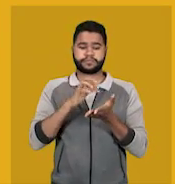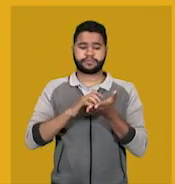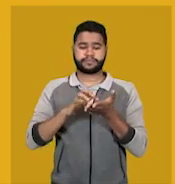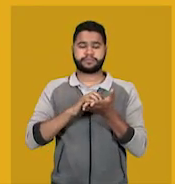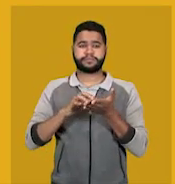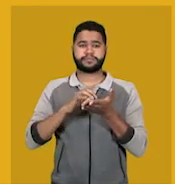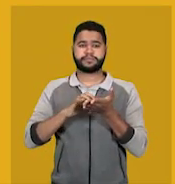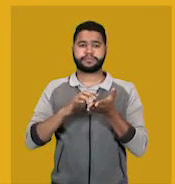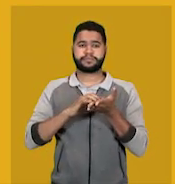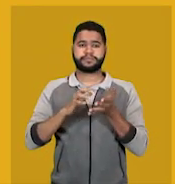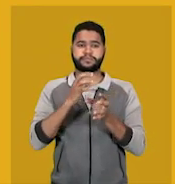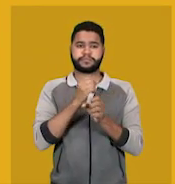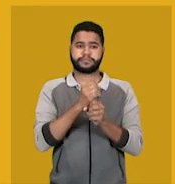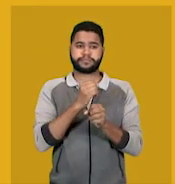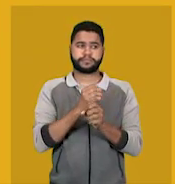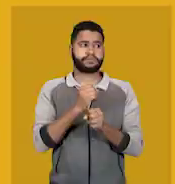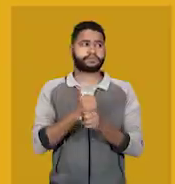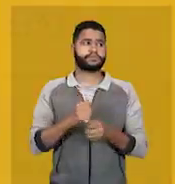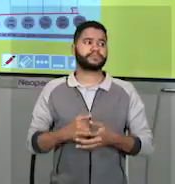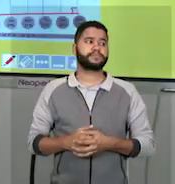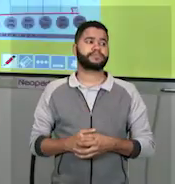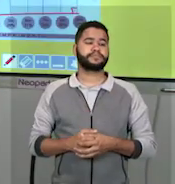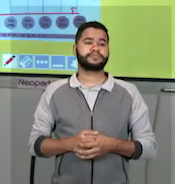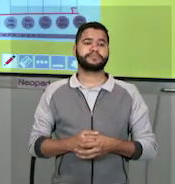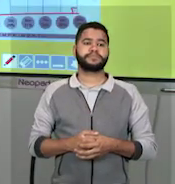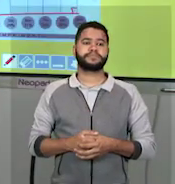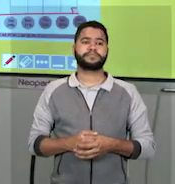ó, 0, para a gente ganhar tempo,